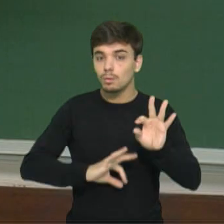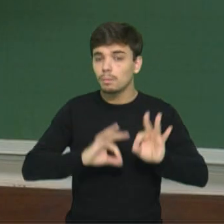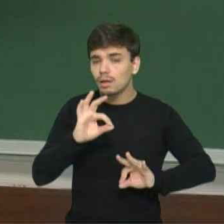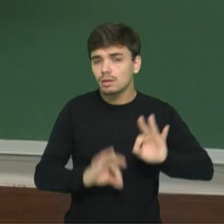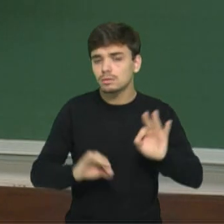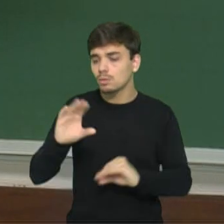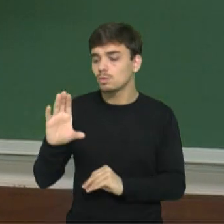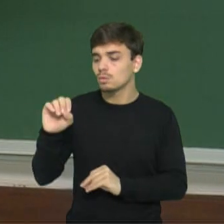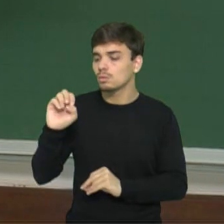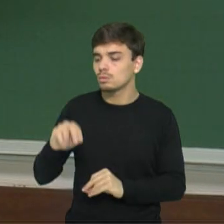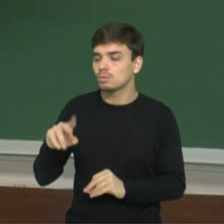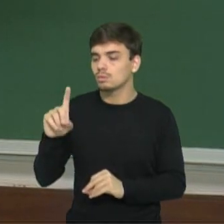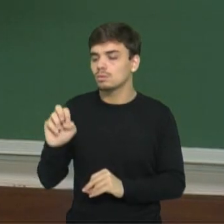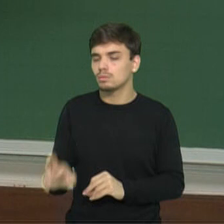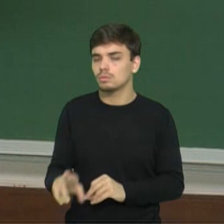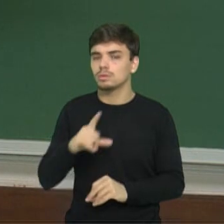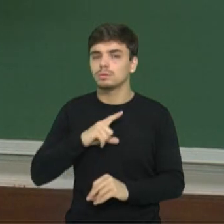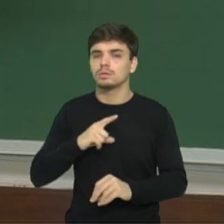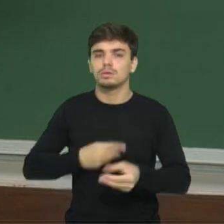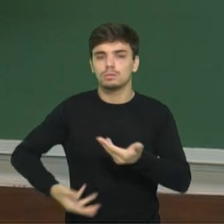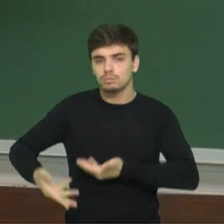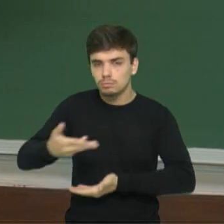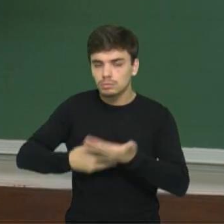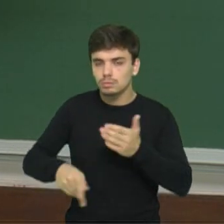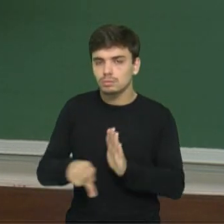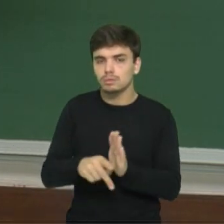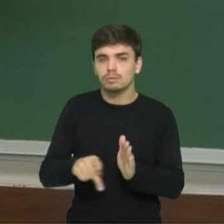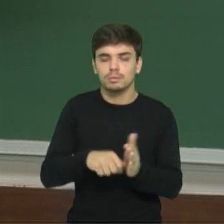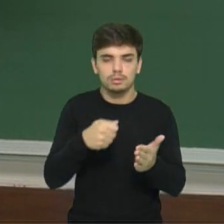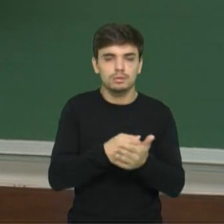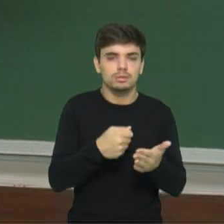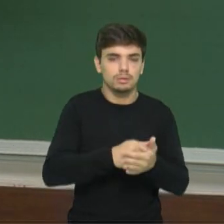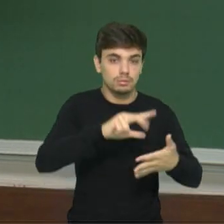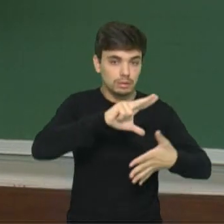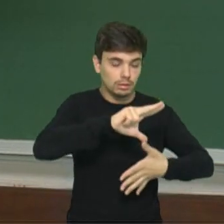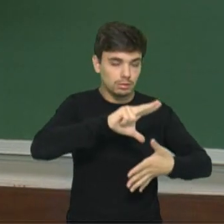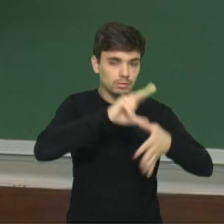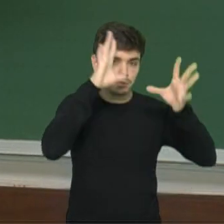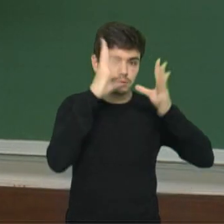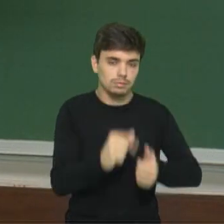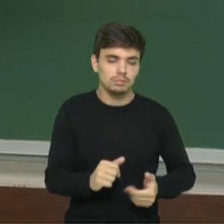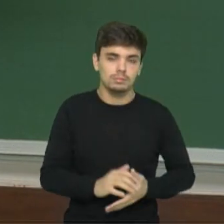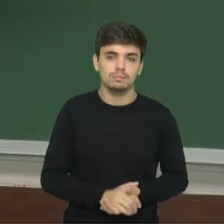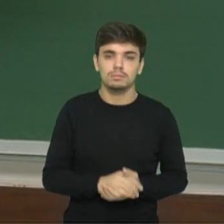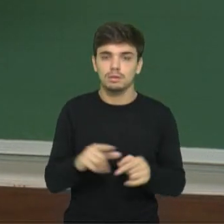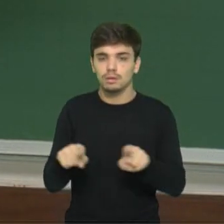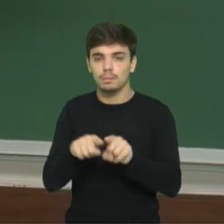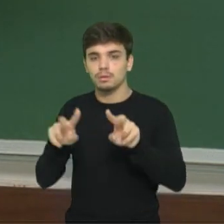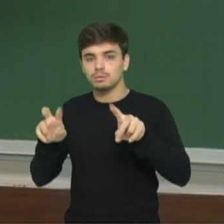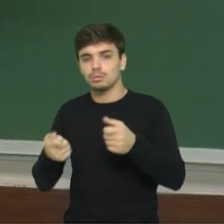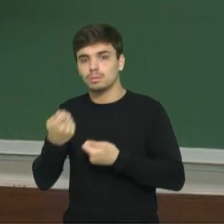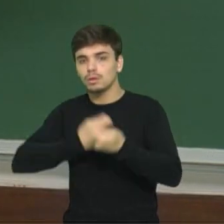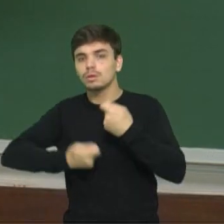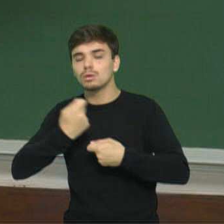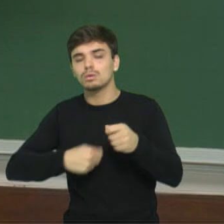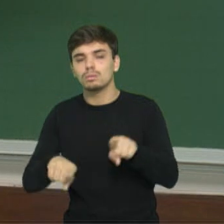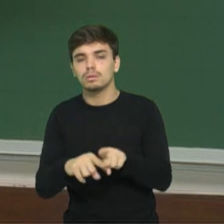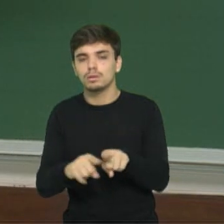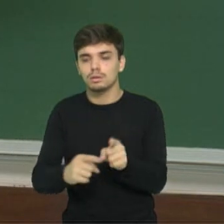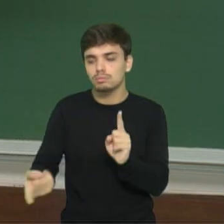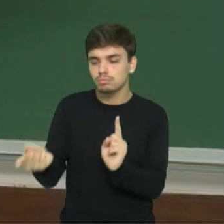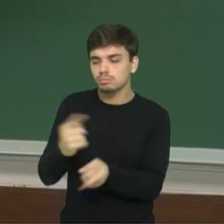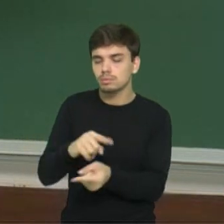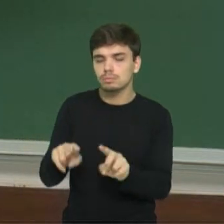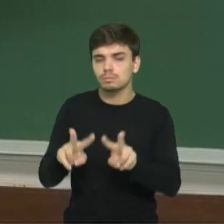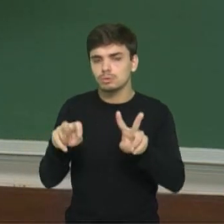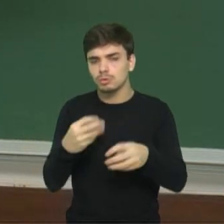de colaboração reunia aí os regimes militares da América Latina todo. No campo econômico, a ditadura vai reverter as medidas